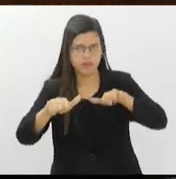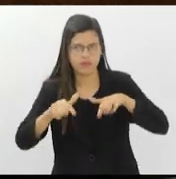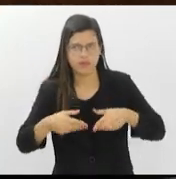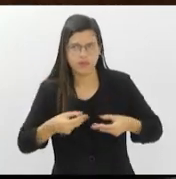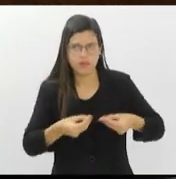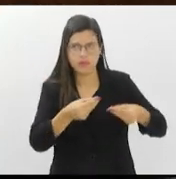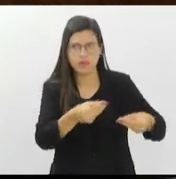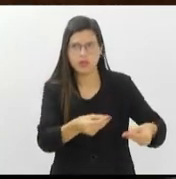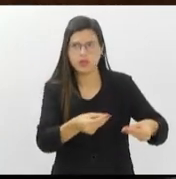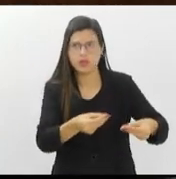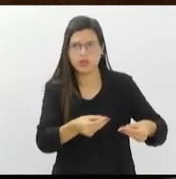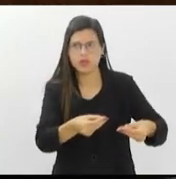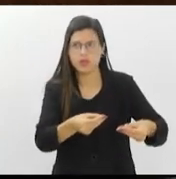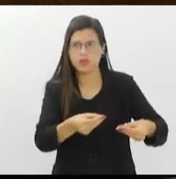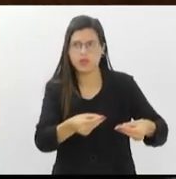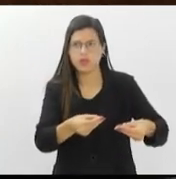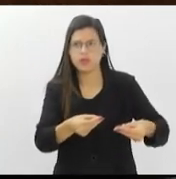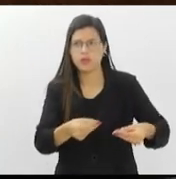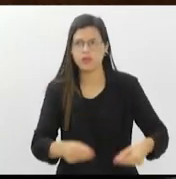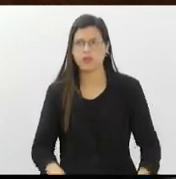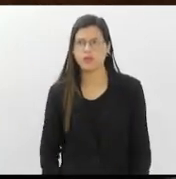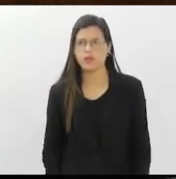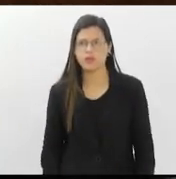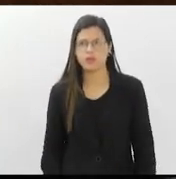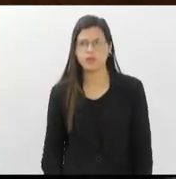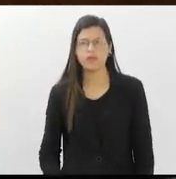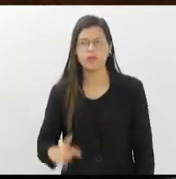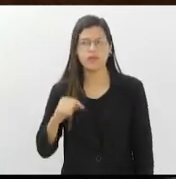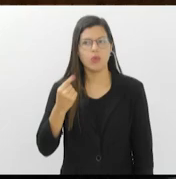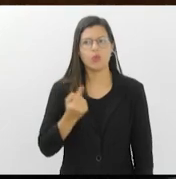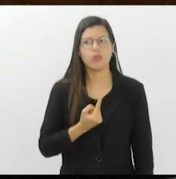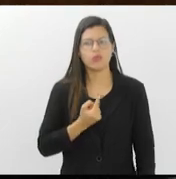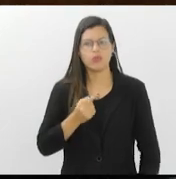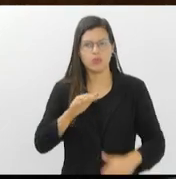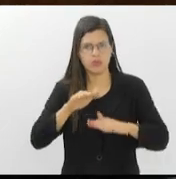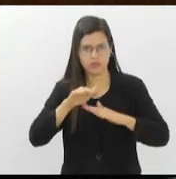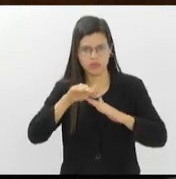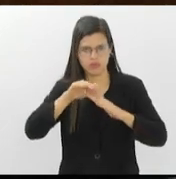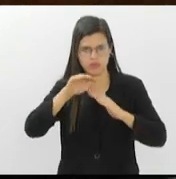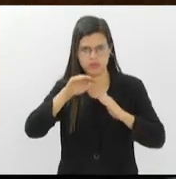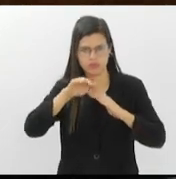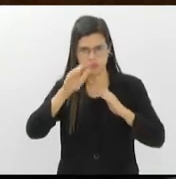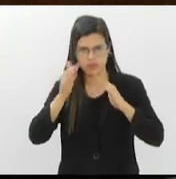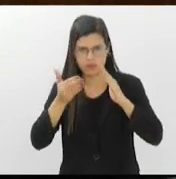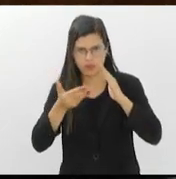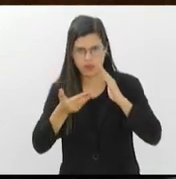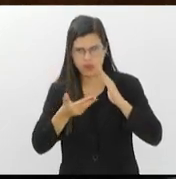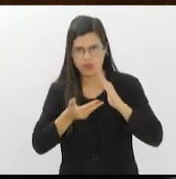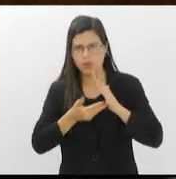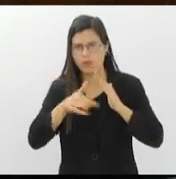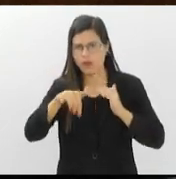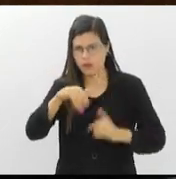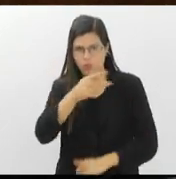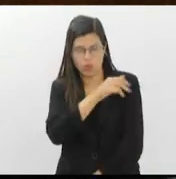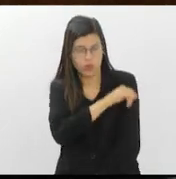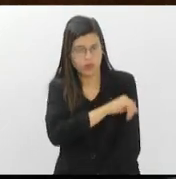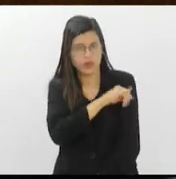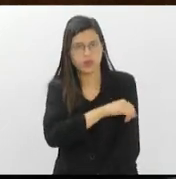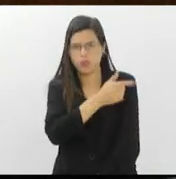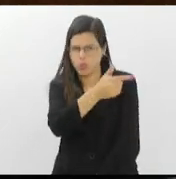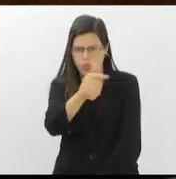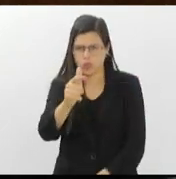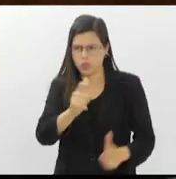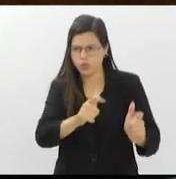Nascimento. Então, os nossos quilombos, tanto no Rio quanto em outros lugares, têm uma